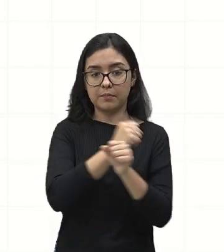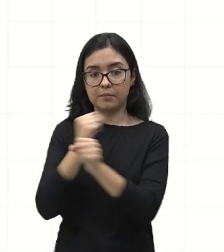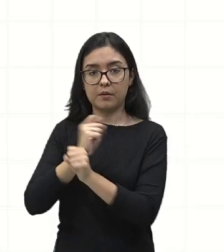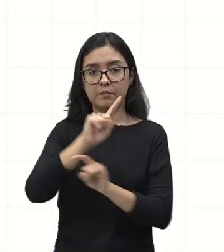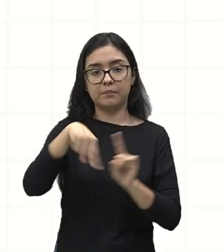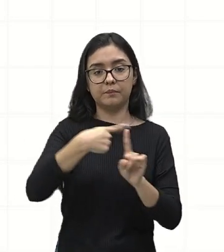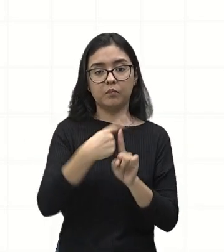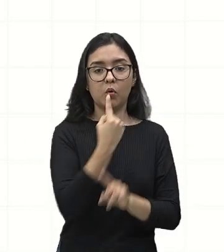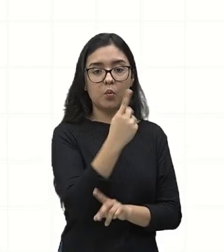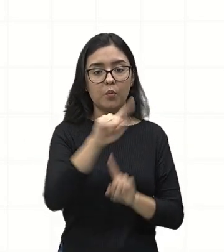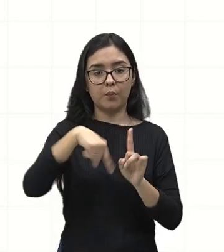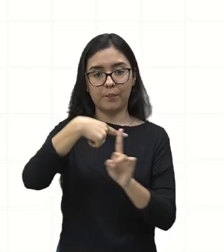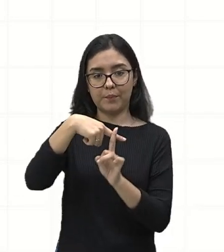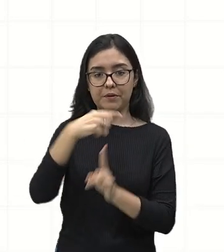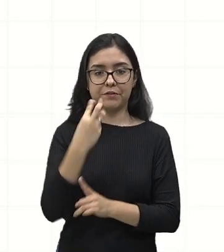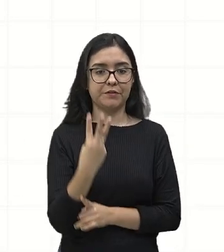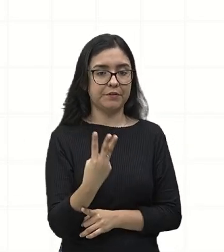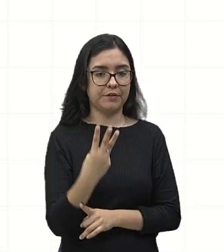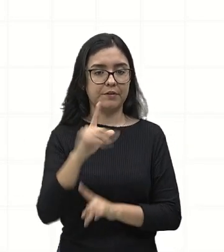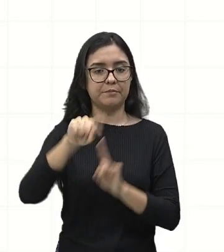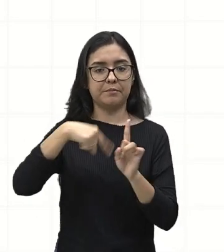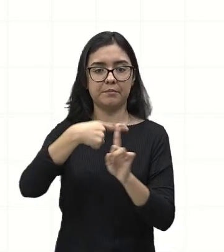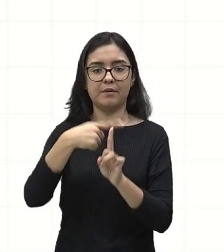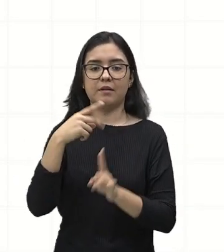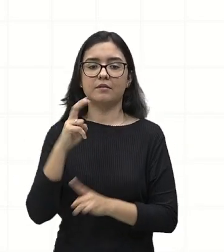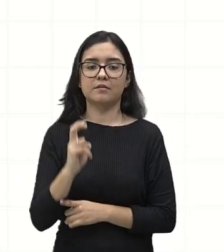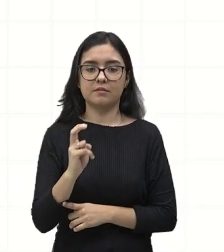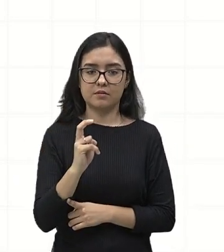3, tá? Mais o 5.